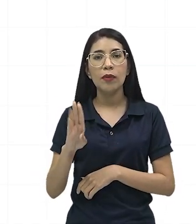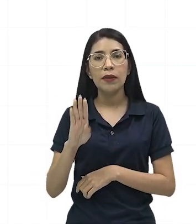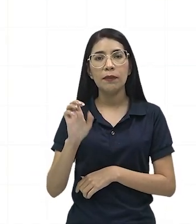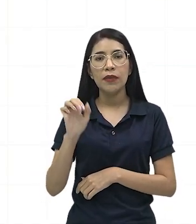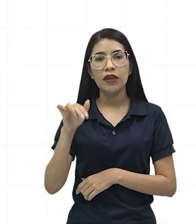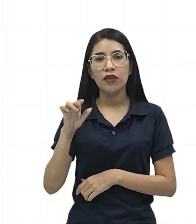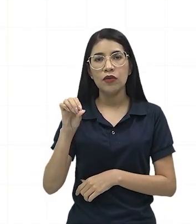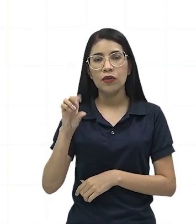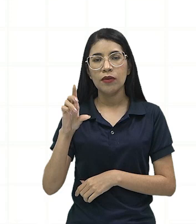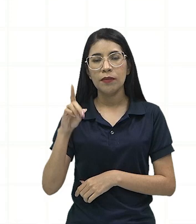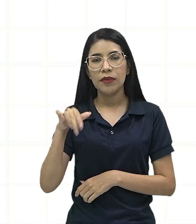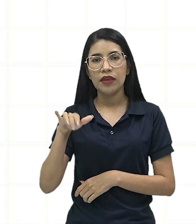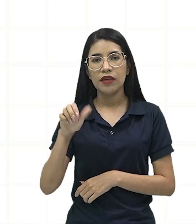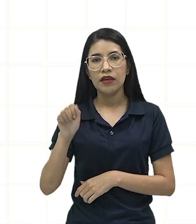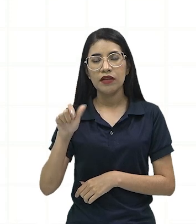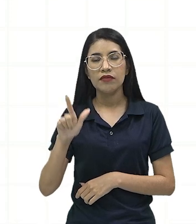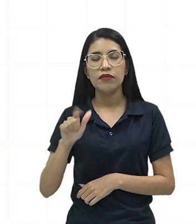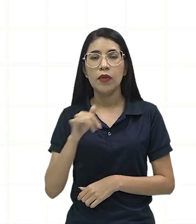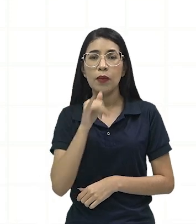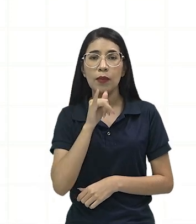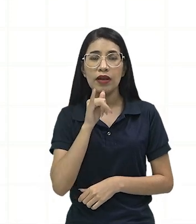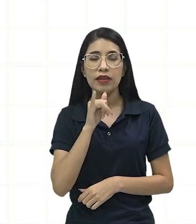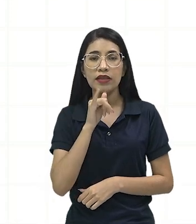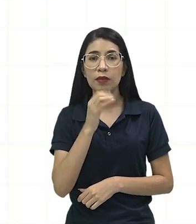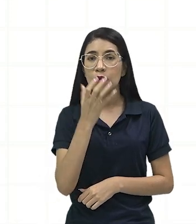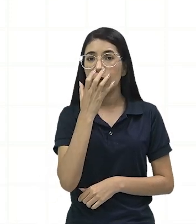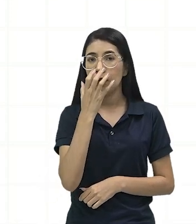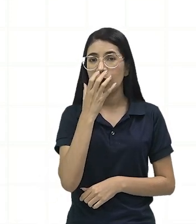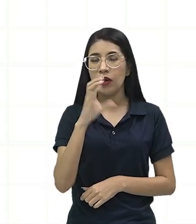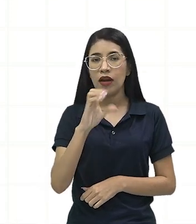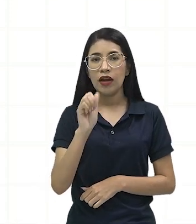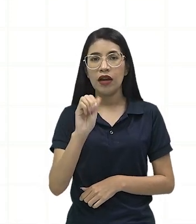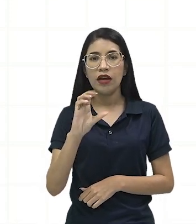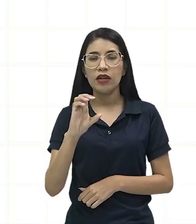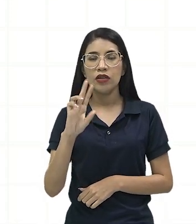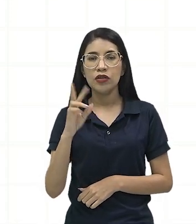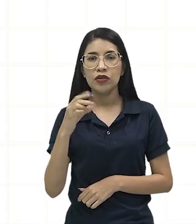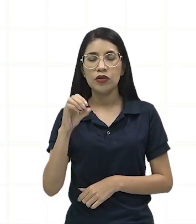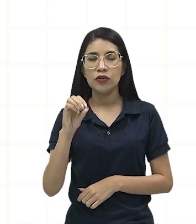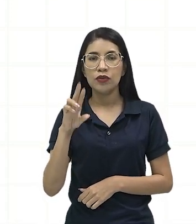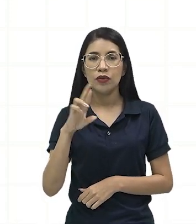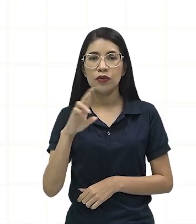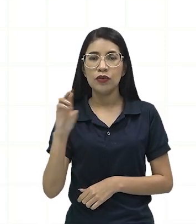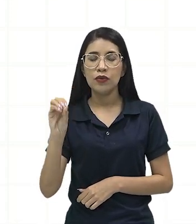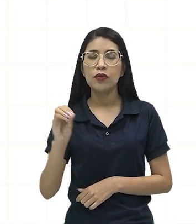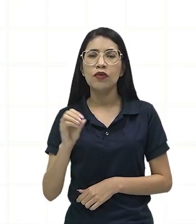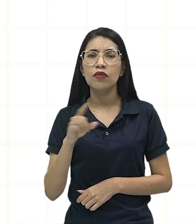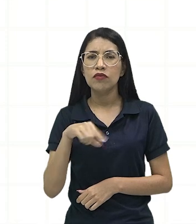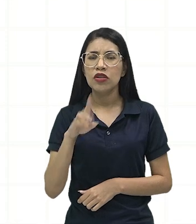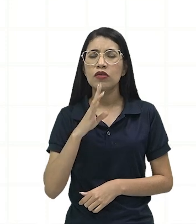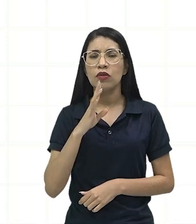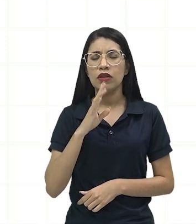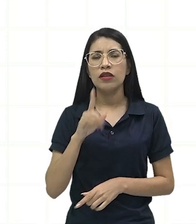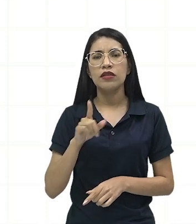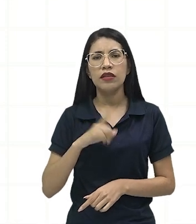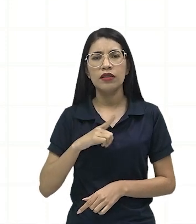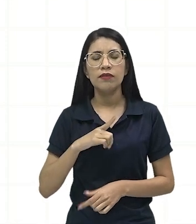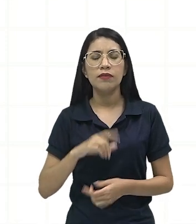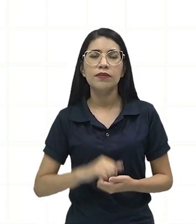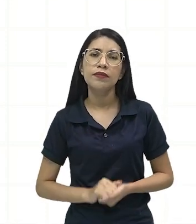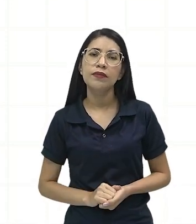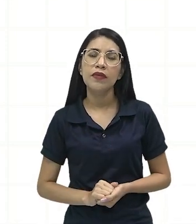gente observa aí no nosso exemplo o cachorro, né, um animal doméstico muito conhecido por todos nós. E qual seria o